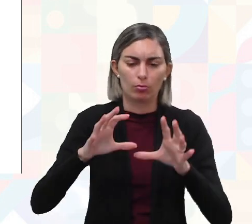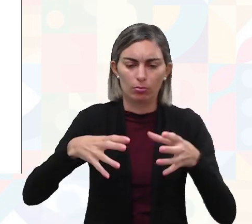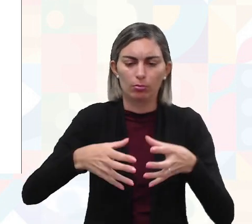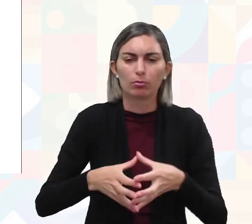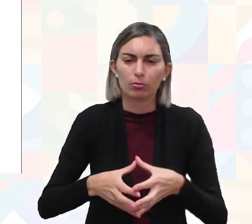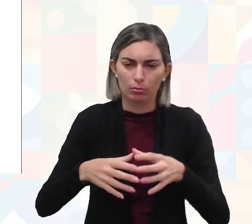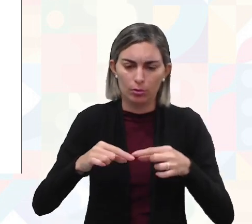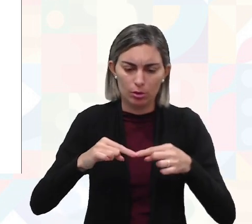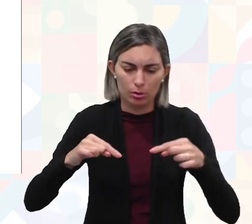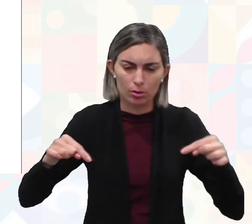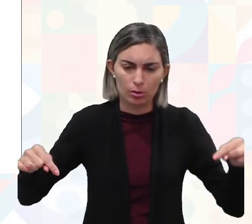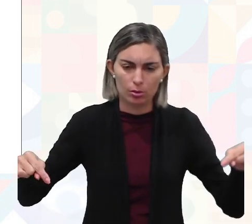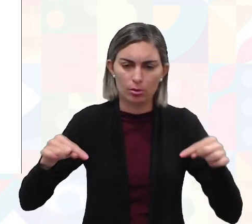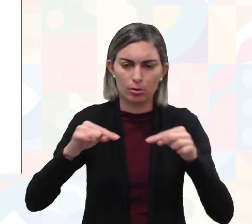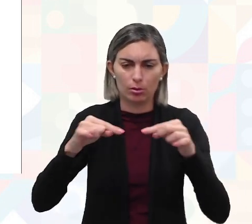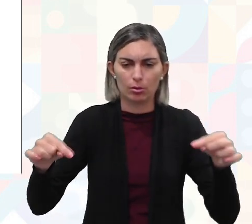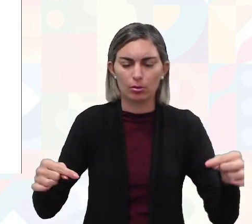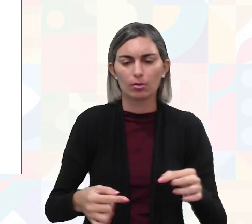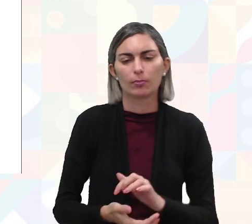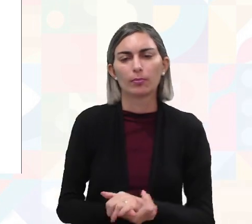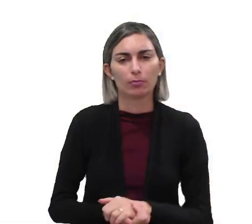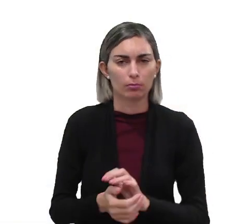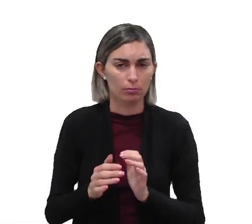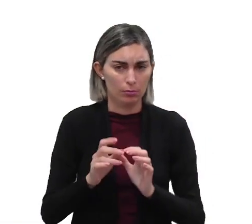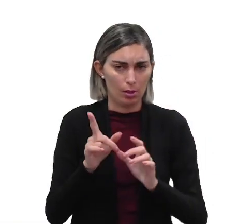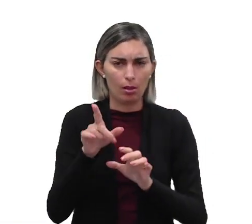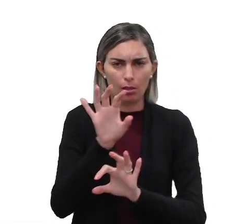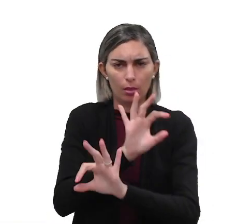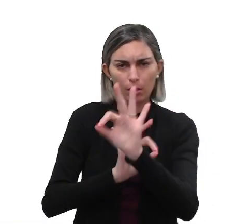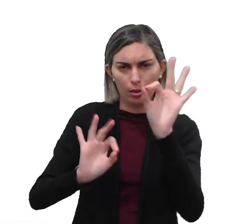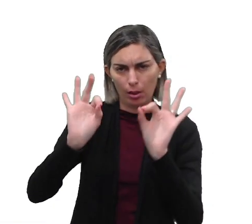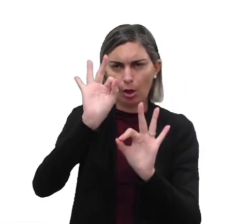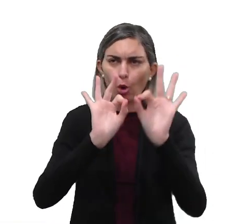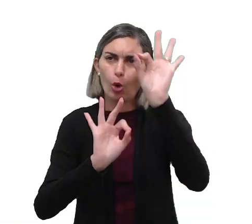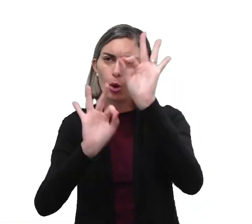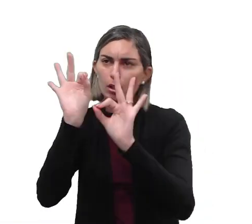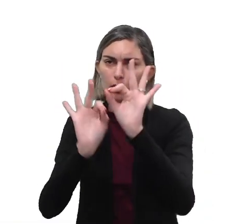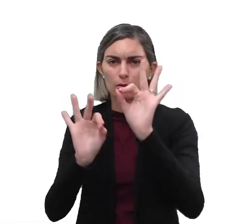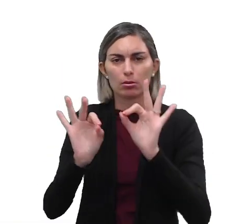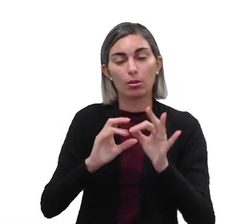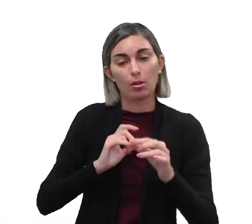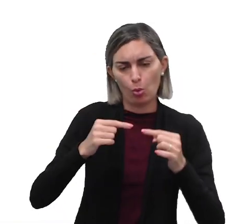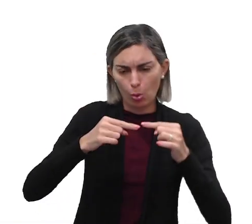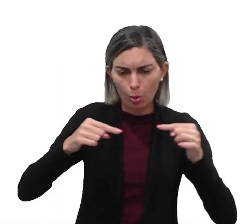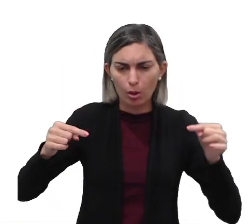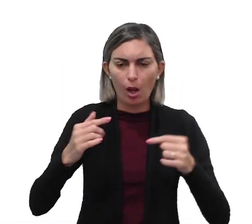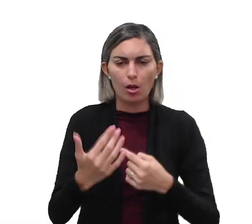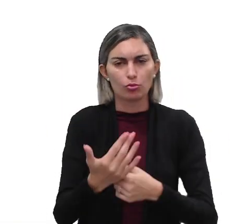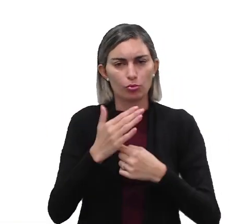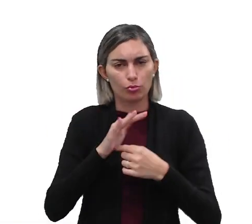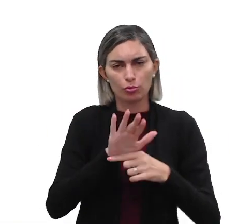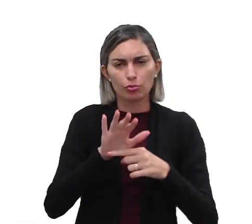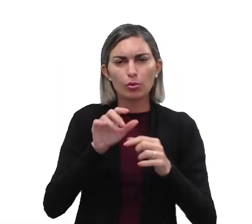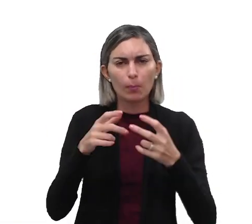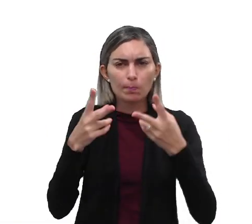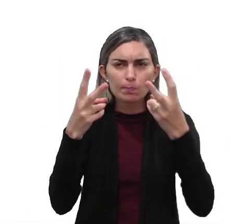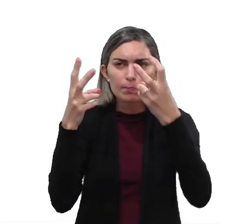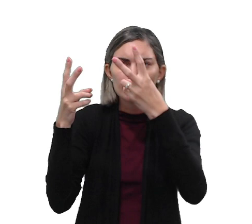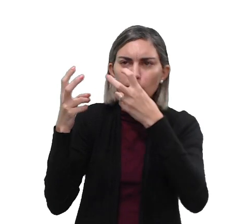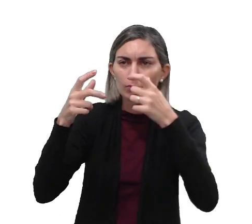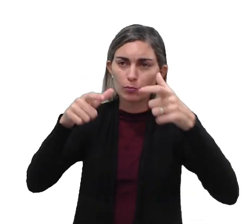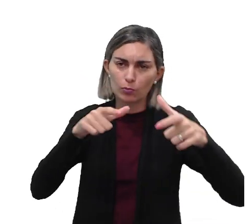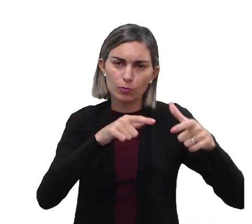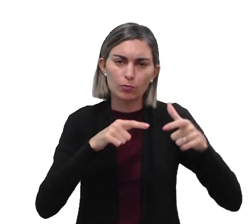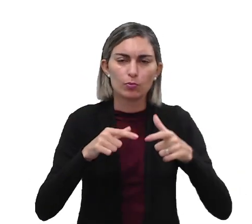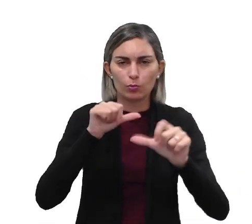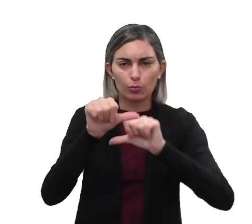conjunto de linhas. Na decoração, as linhas ajudam a modificar a percepção dos